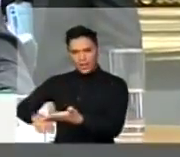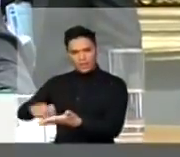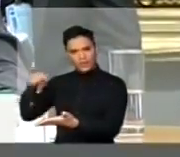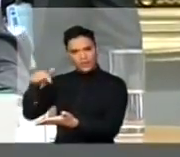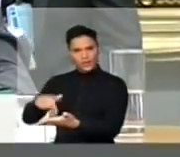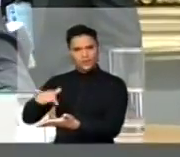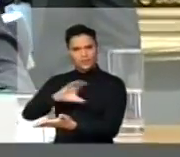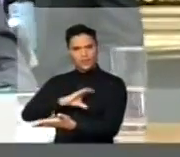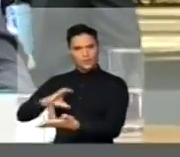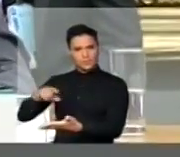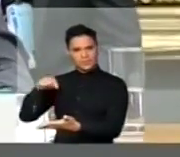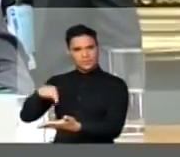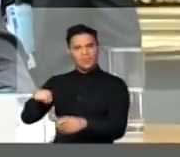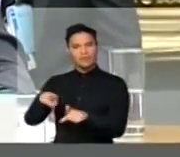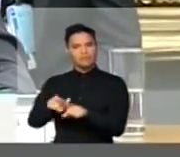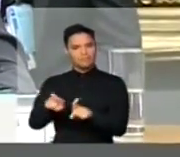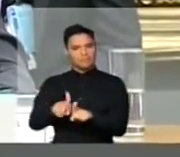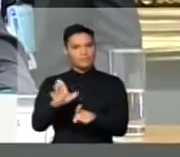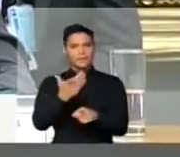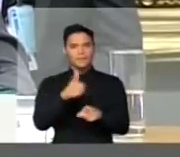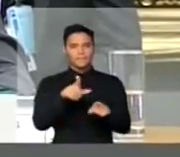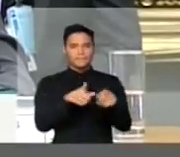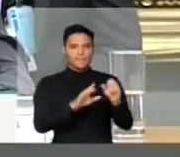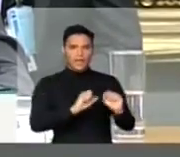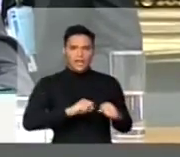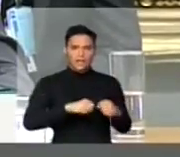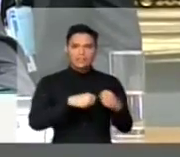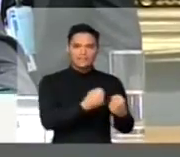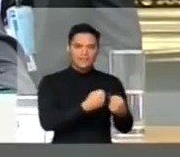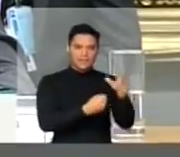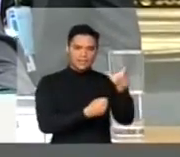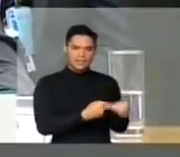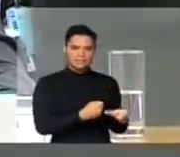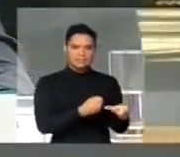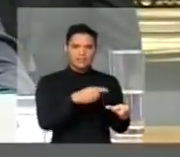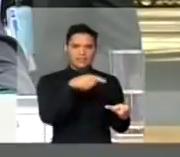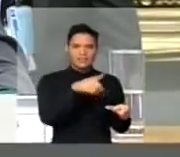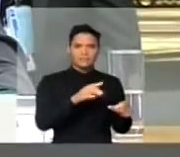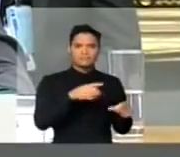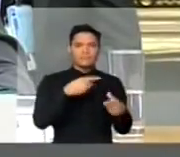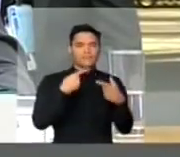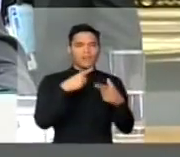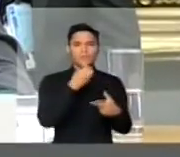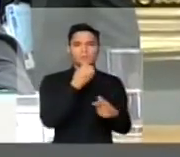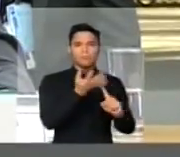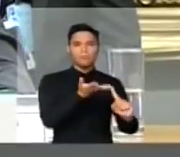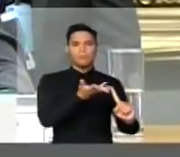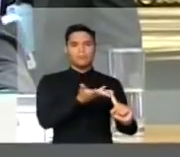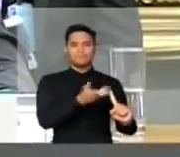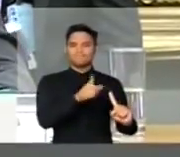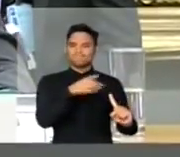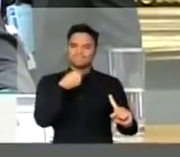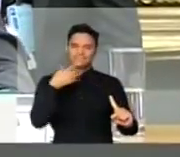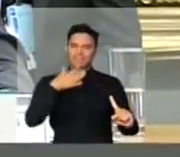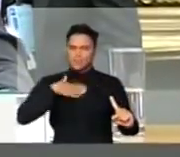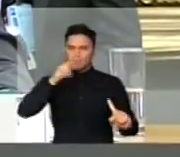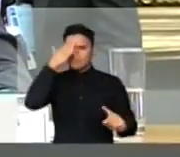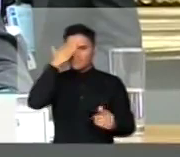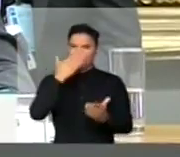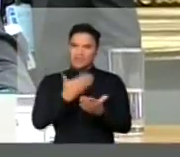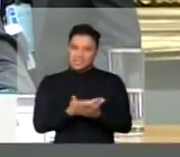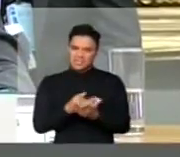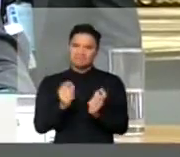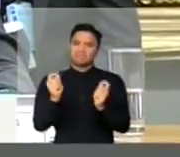relatório, bem como os argumentos apresentados pela defesa, em nada diminuem minha convicção de que há